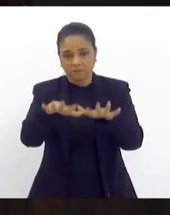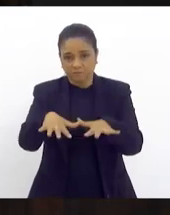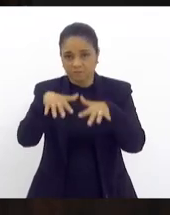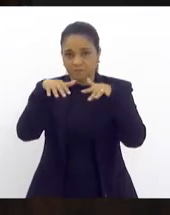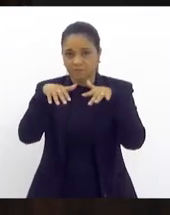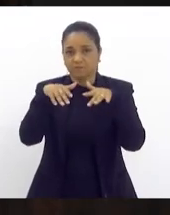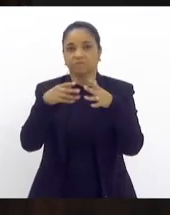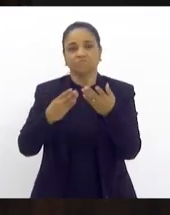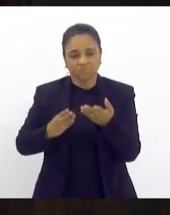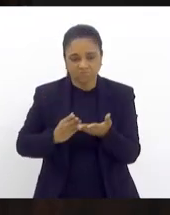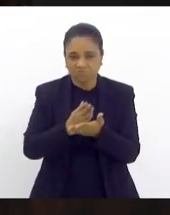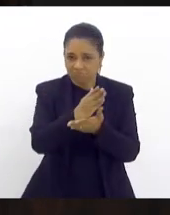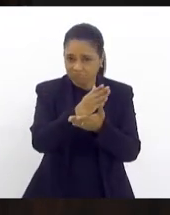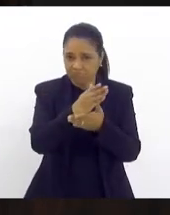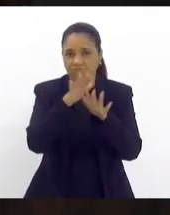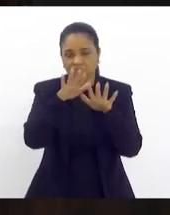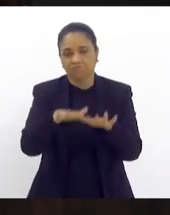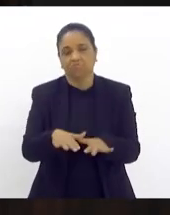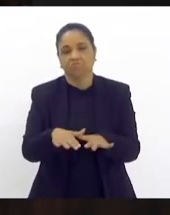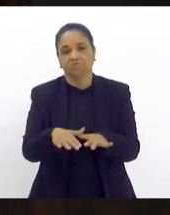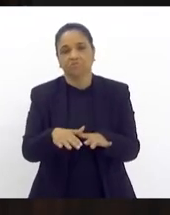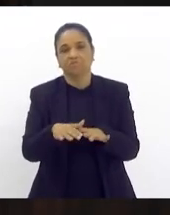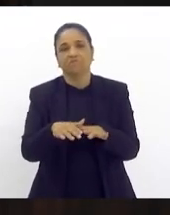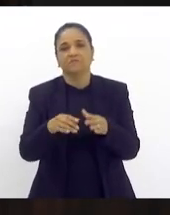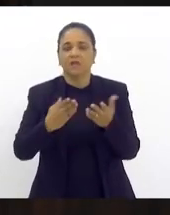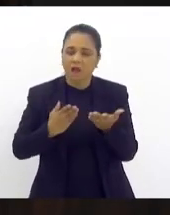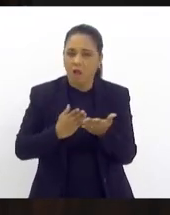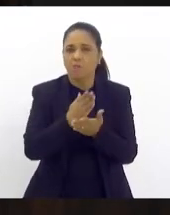aprovam permaneçam Como estão aprovado